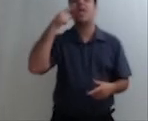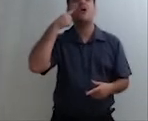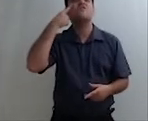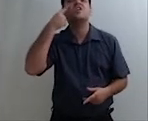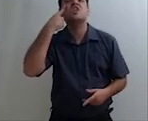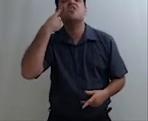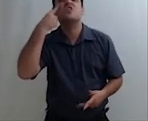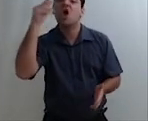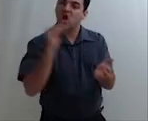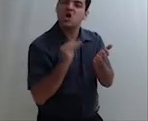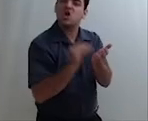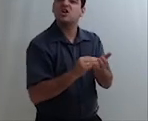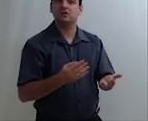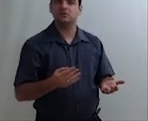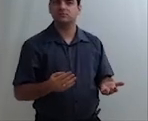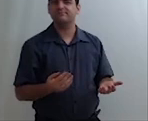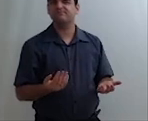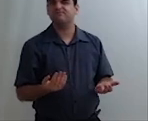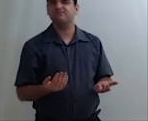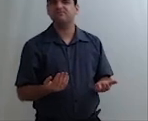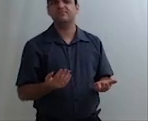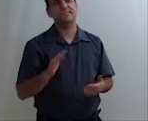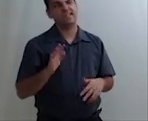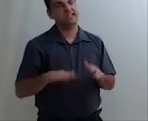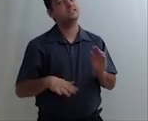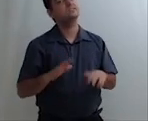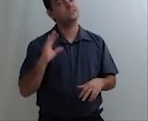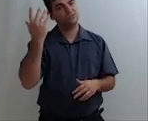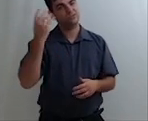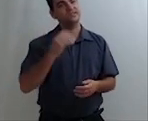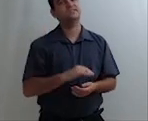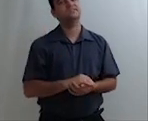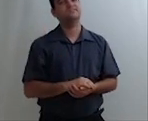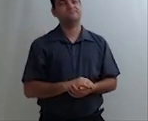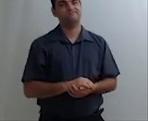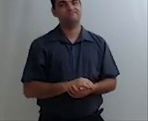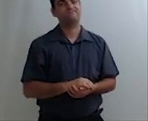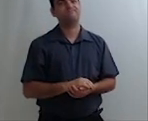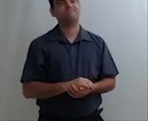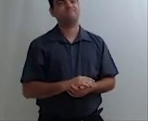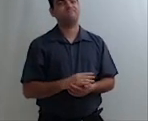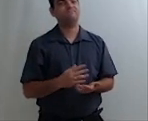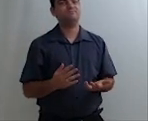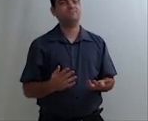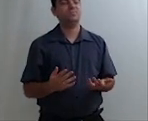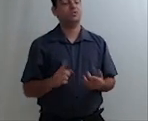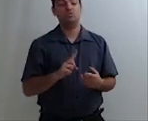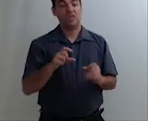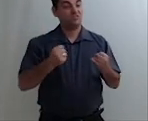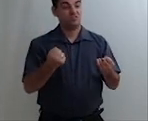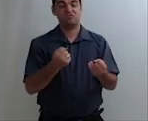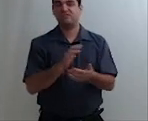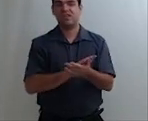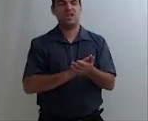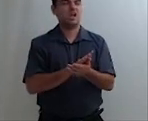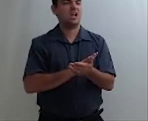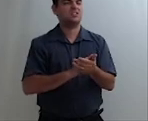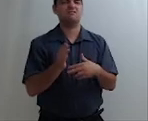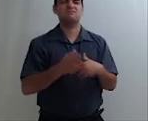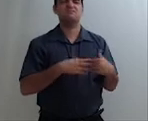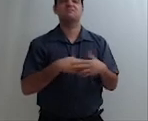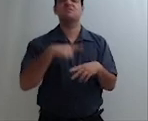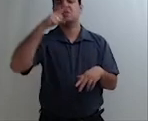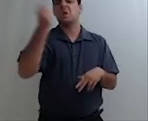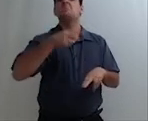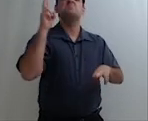vítima acaba também eh usando de leniência na na na colheita dessa dessa prova